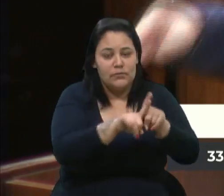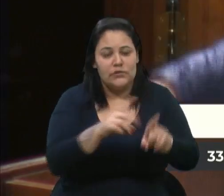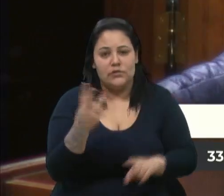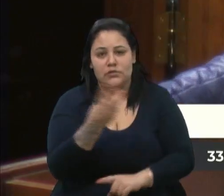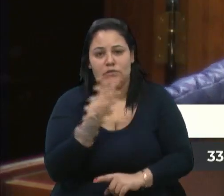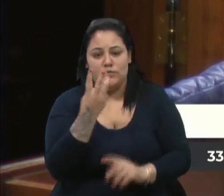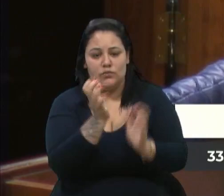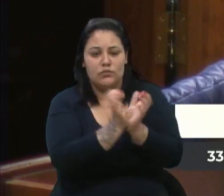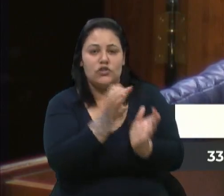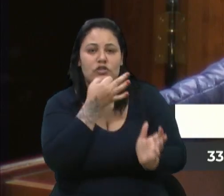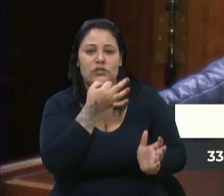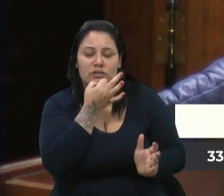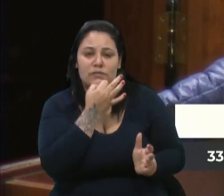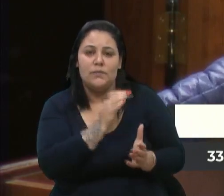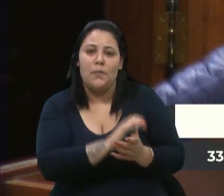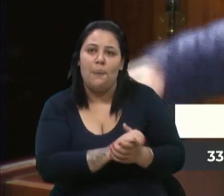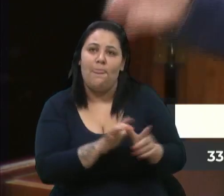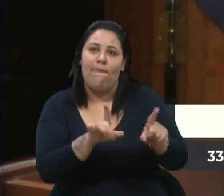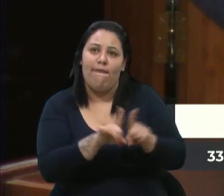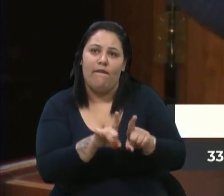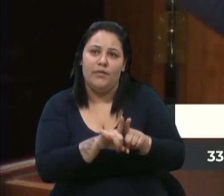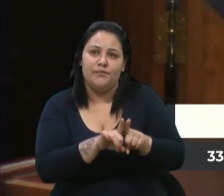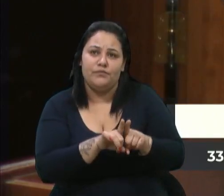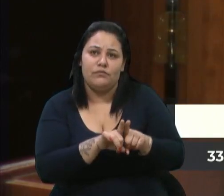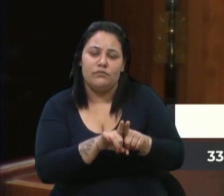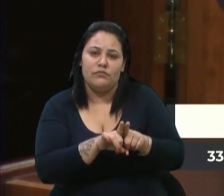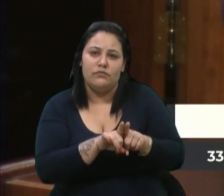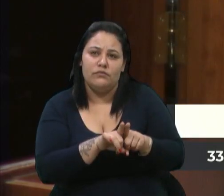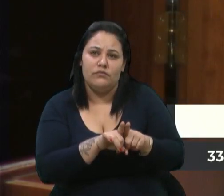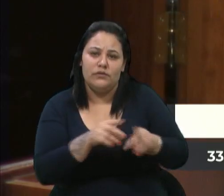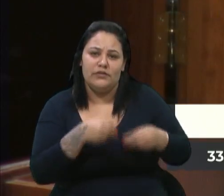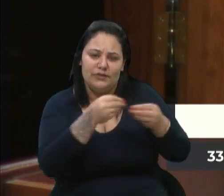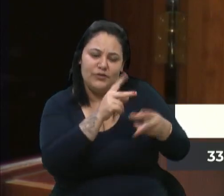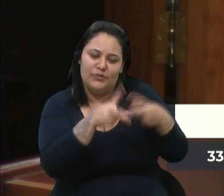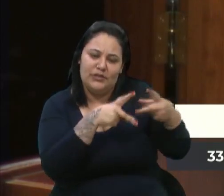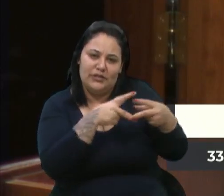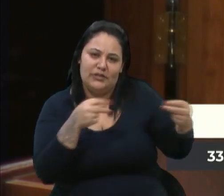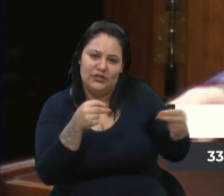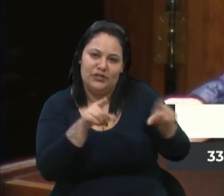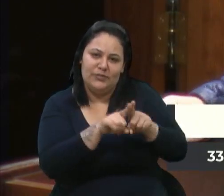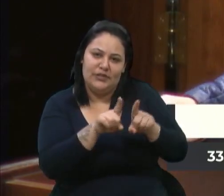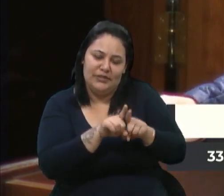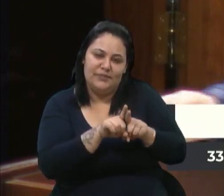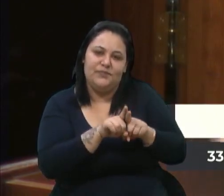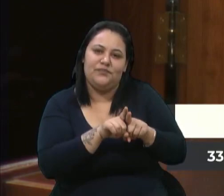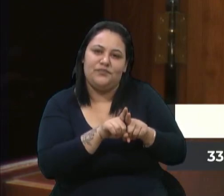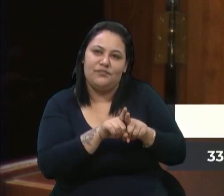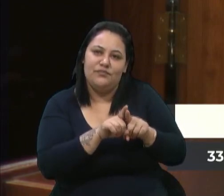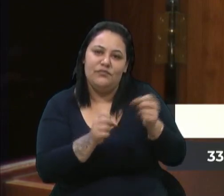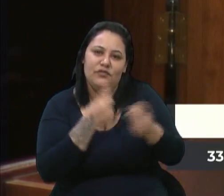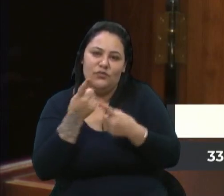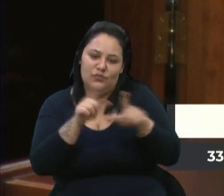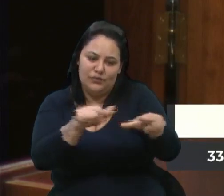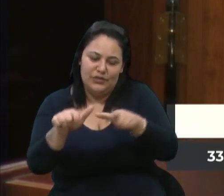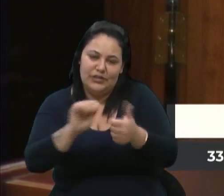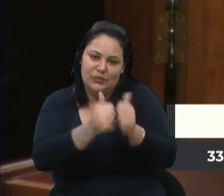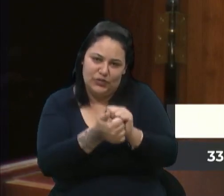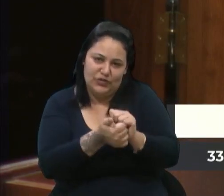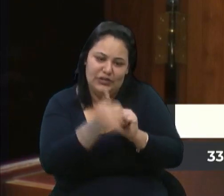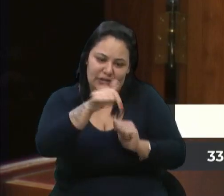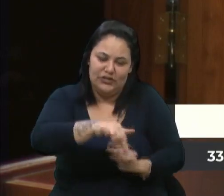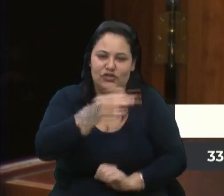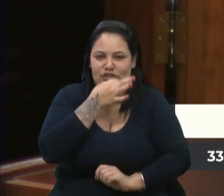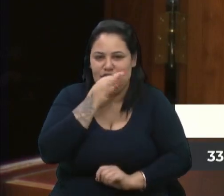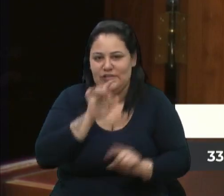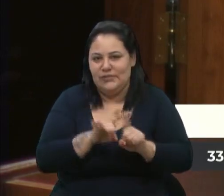acabei levando presentes para eles do Esporte Clube Juventude, do Caxias Basquete e da Ser Caxias, para entregar